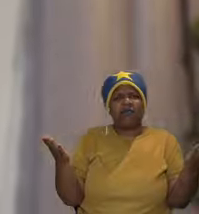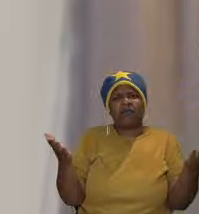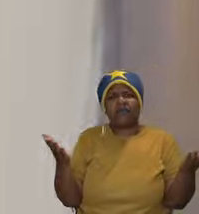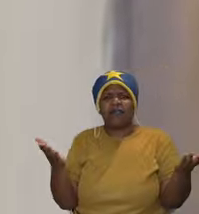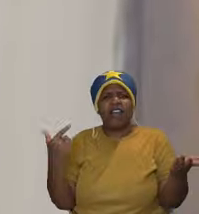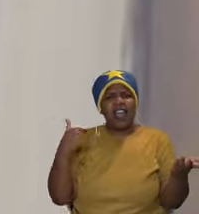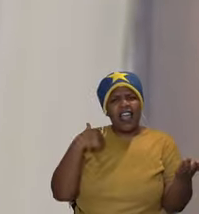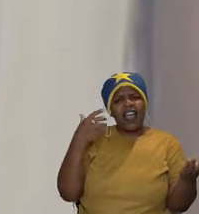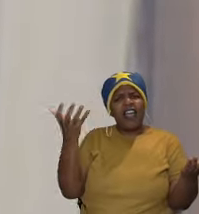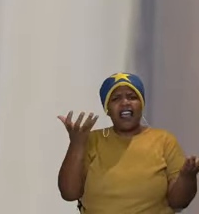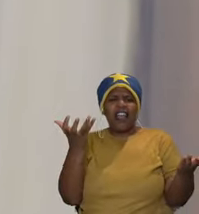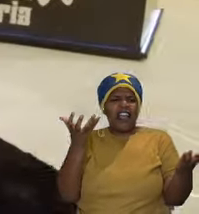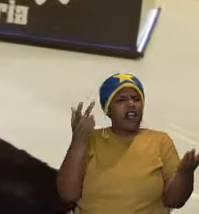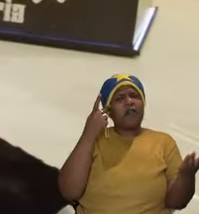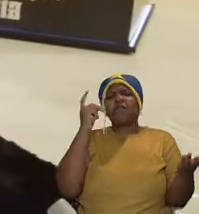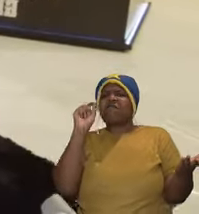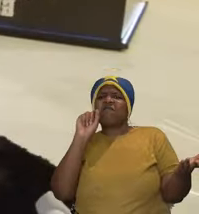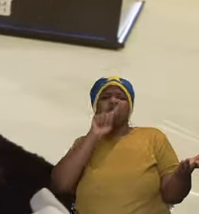Eu vou querer mais pra quê?